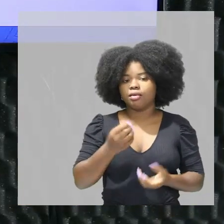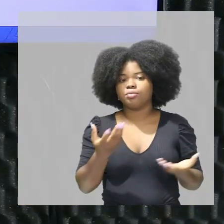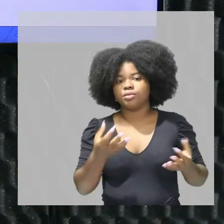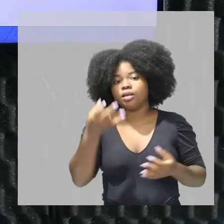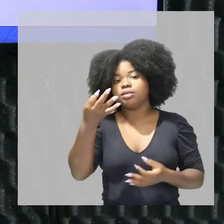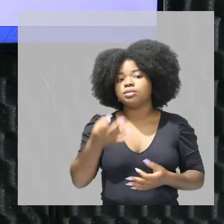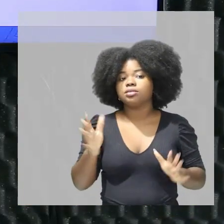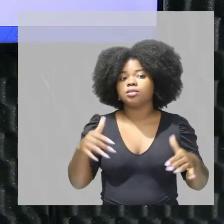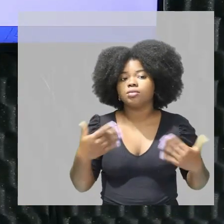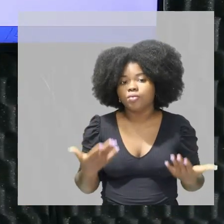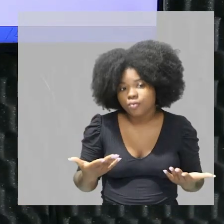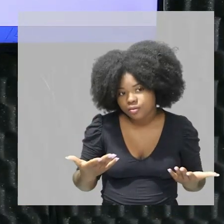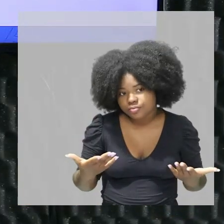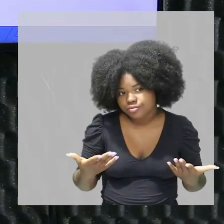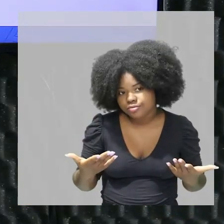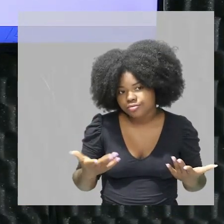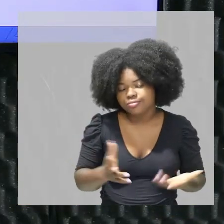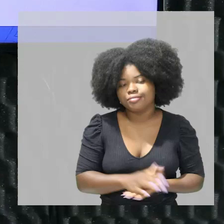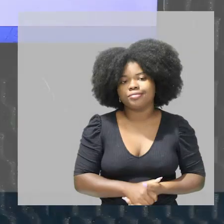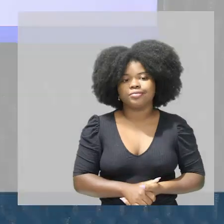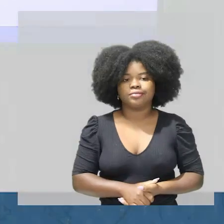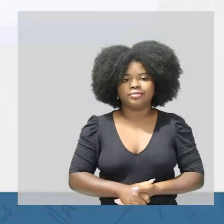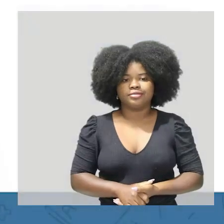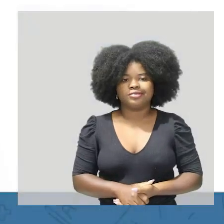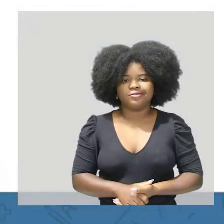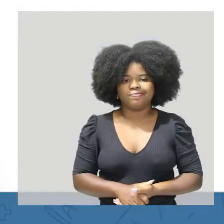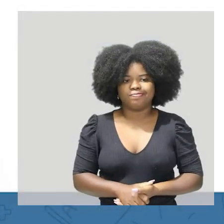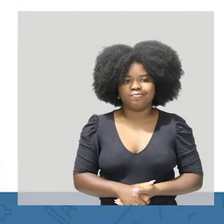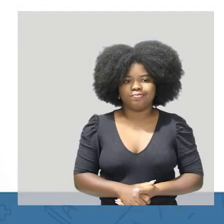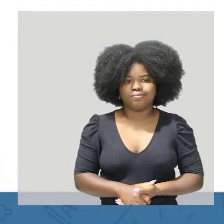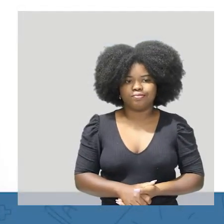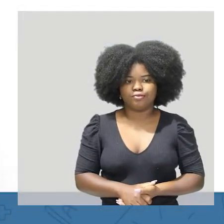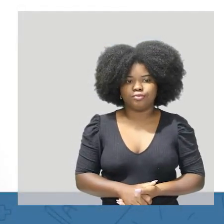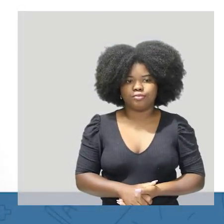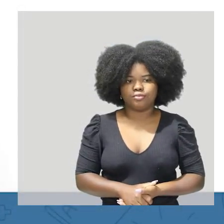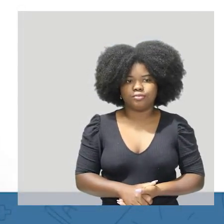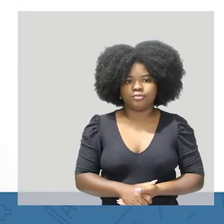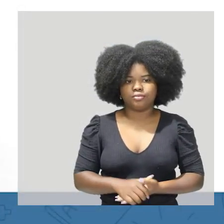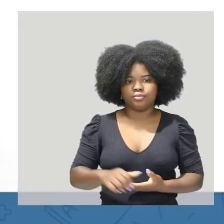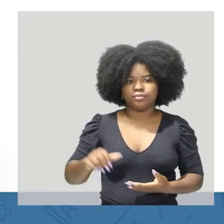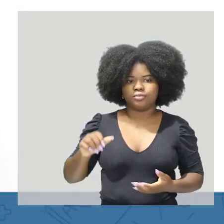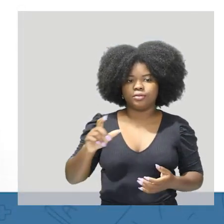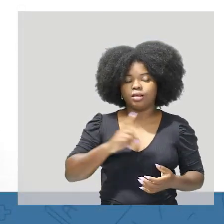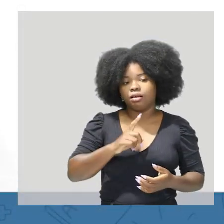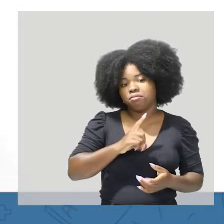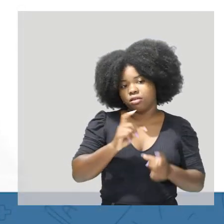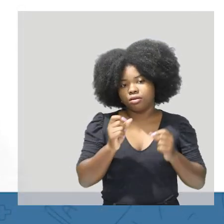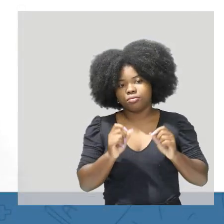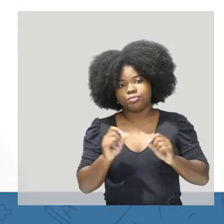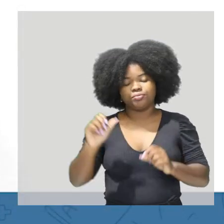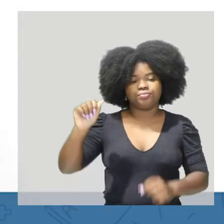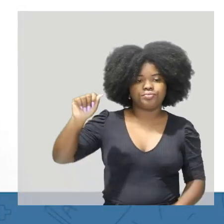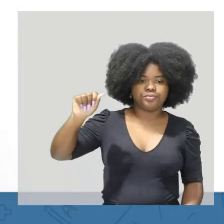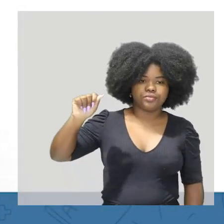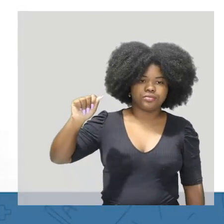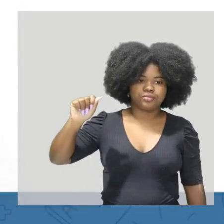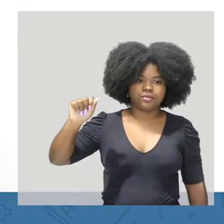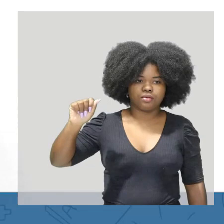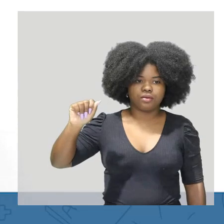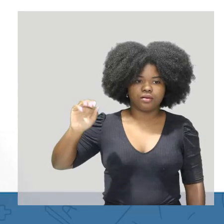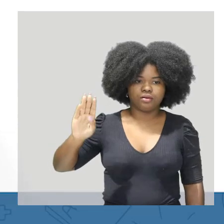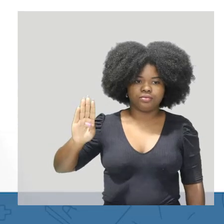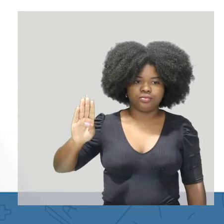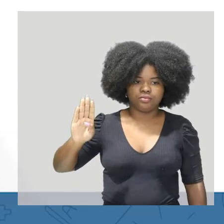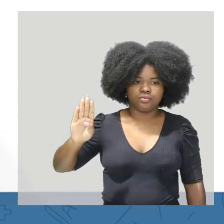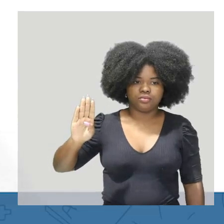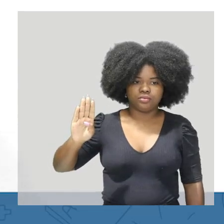é correto afirmar é correto que se afirma em aí apenas cinco indução